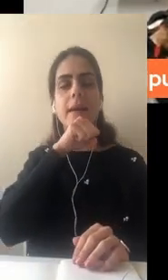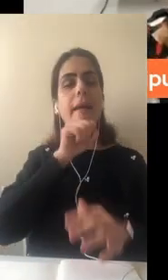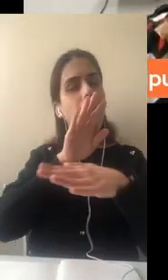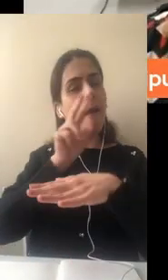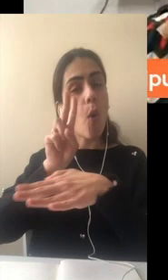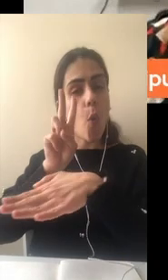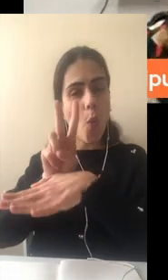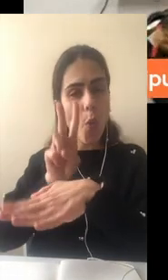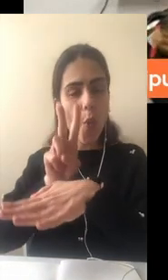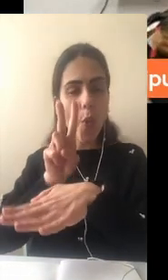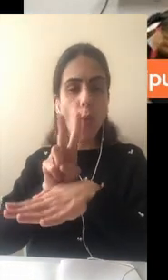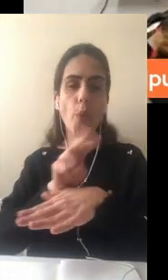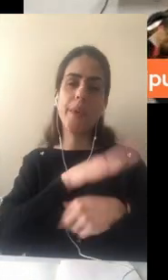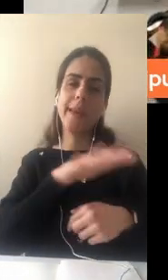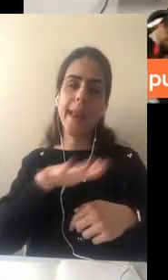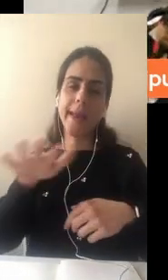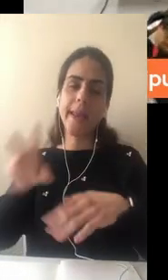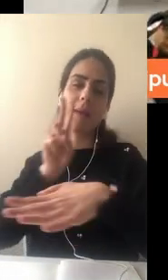Que tem sido